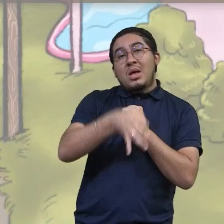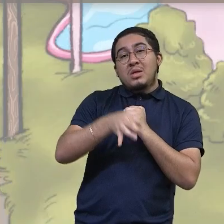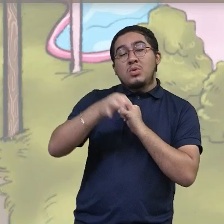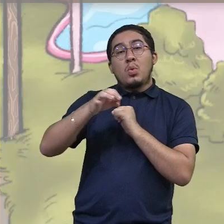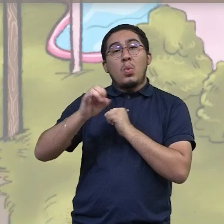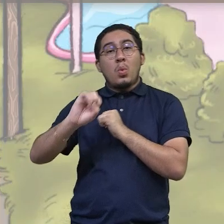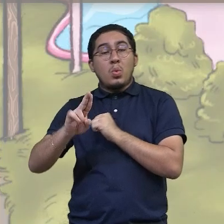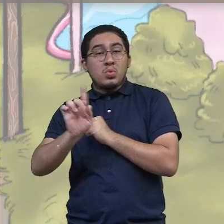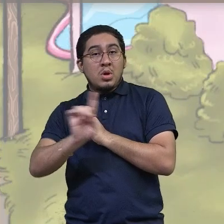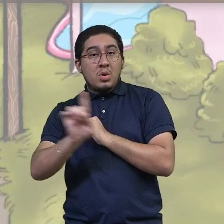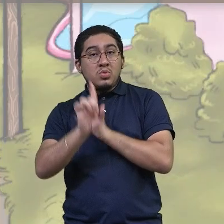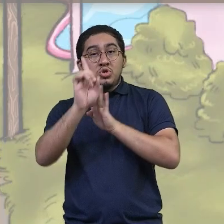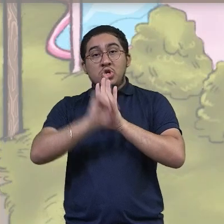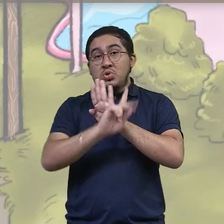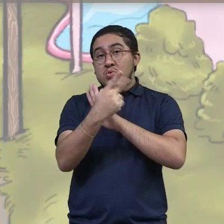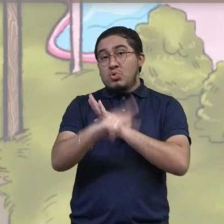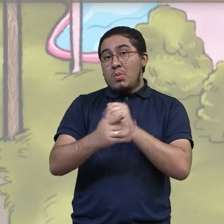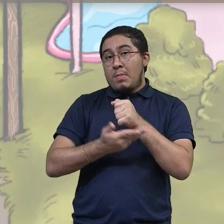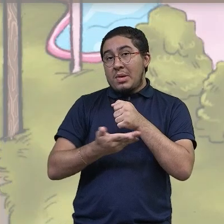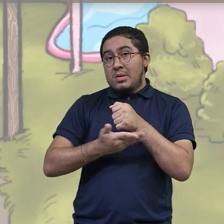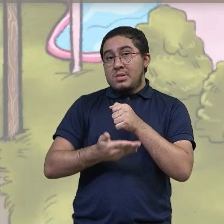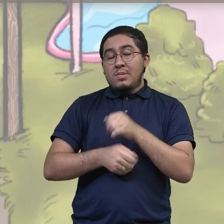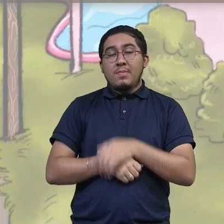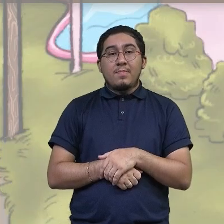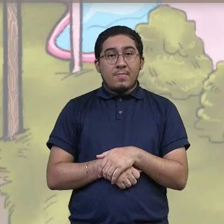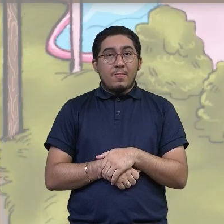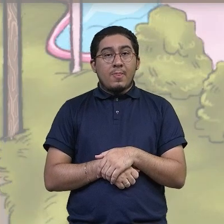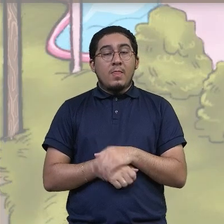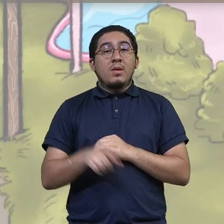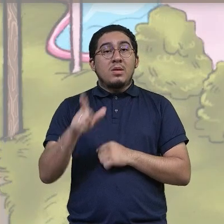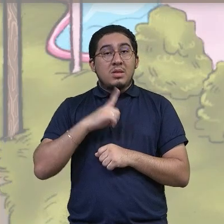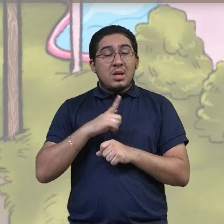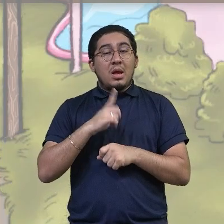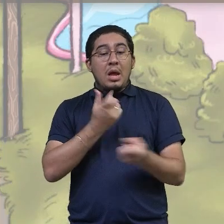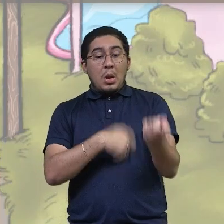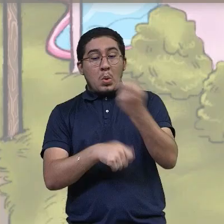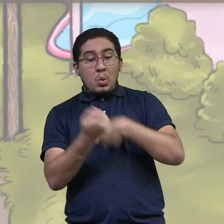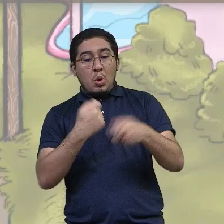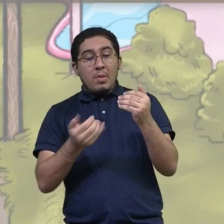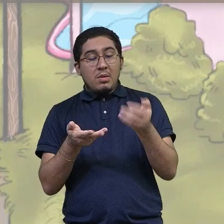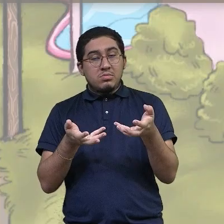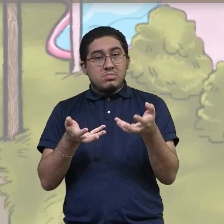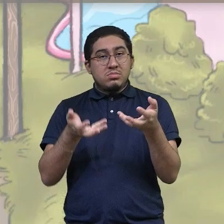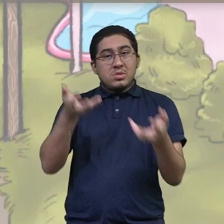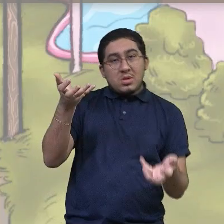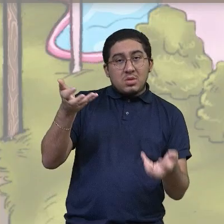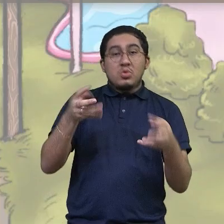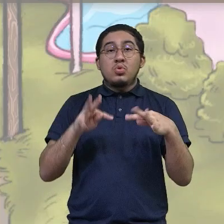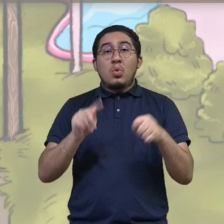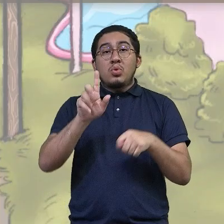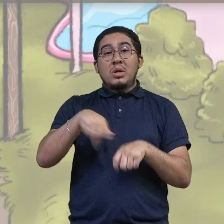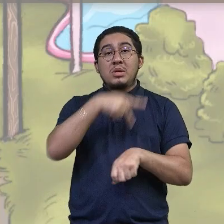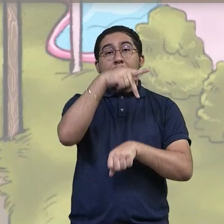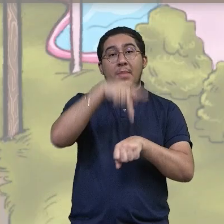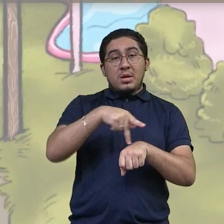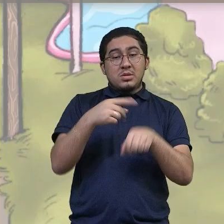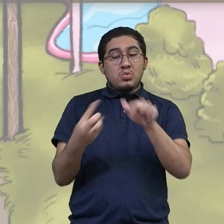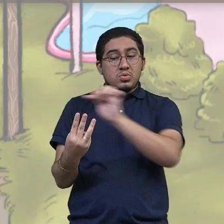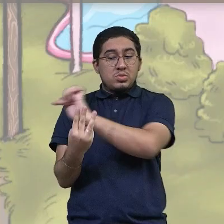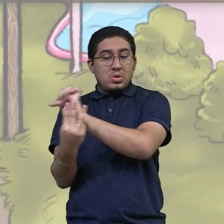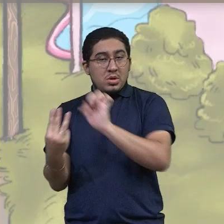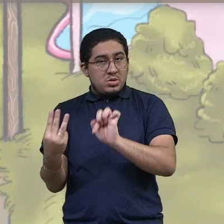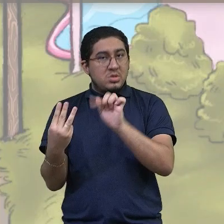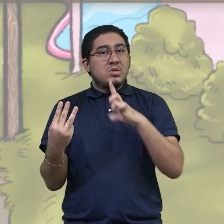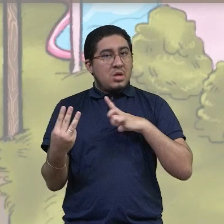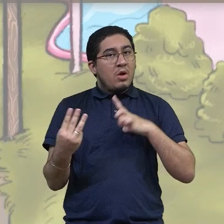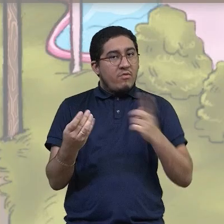direitos básicos. Então, além das desigualdades econômicas, esses países que passaram por esse processo de